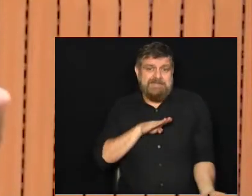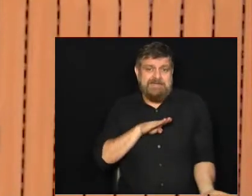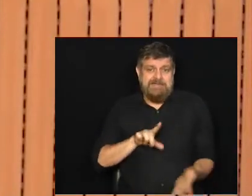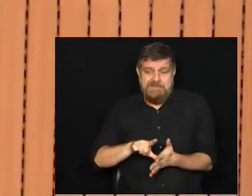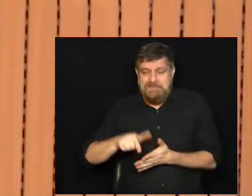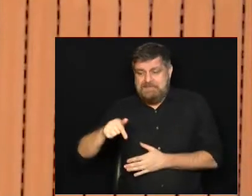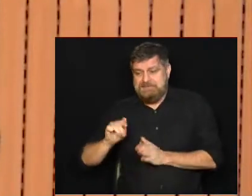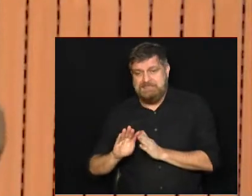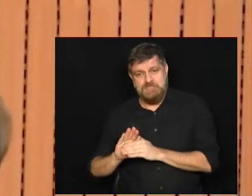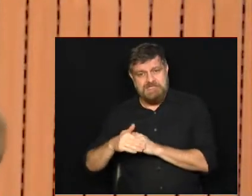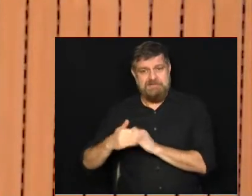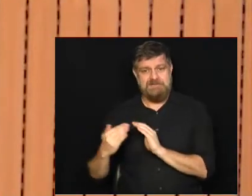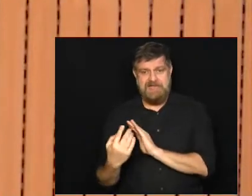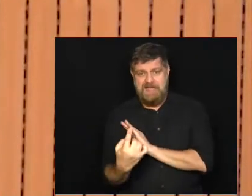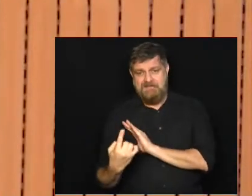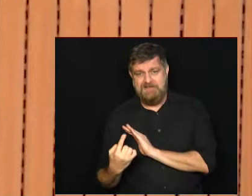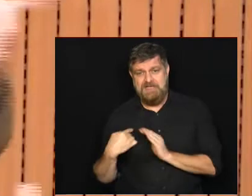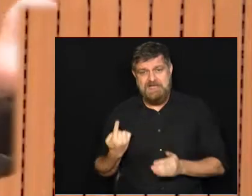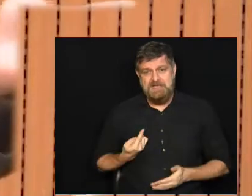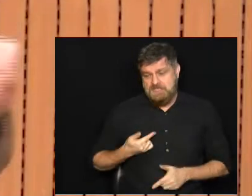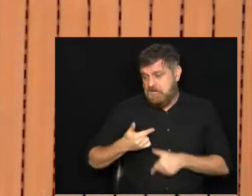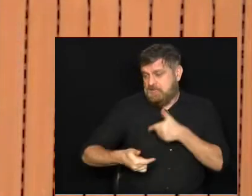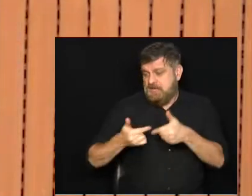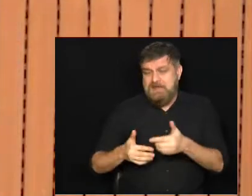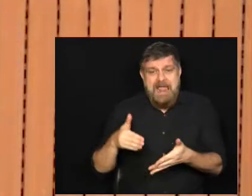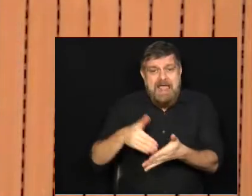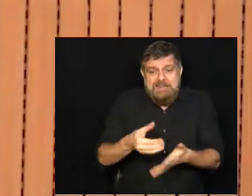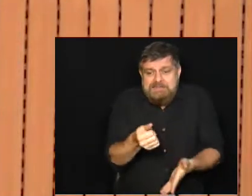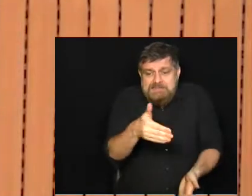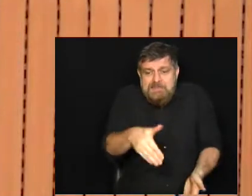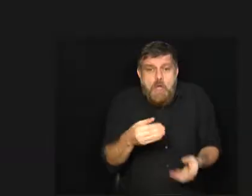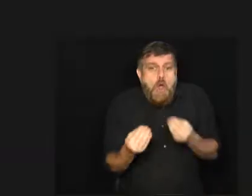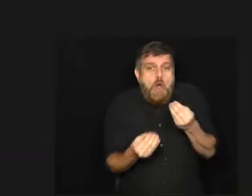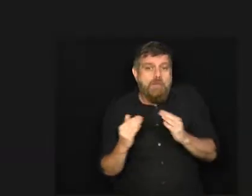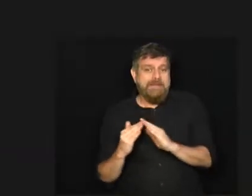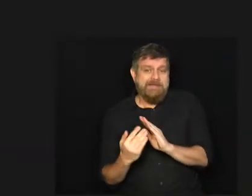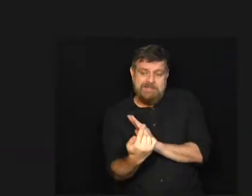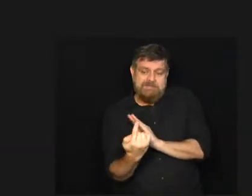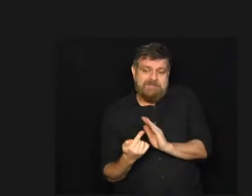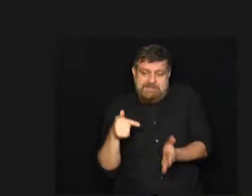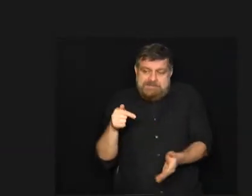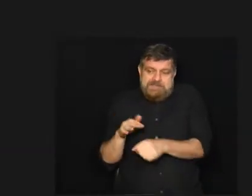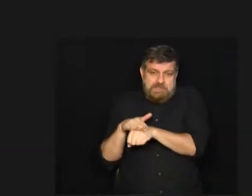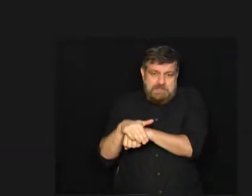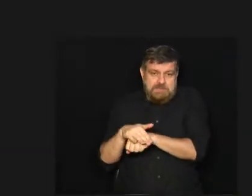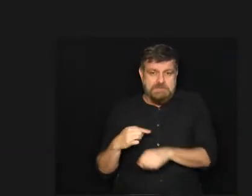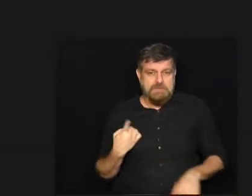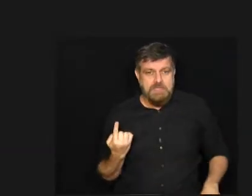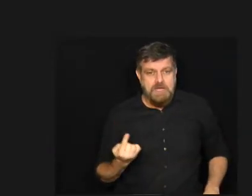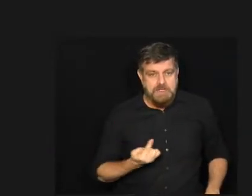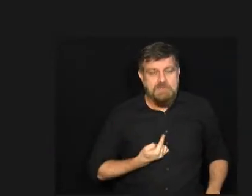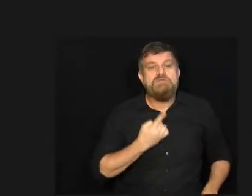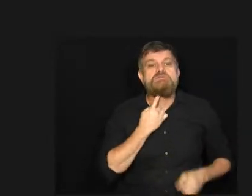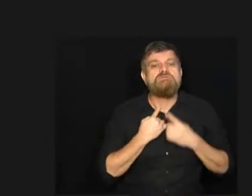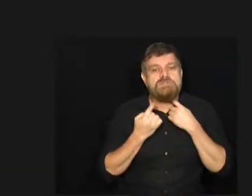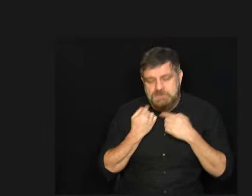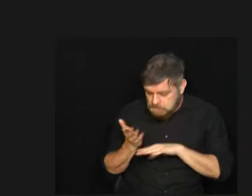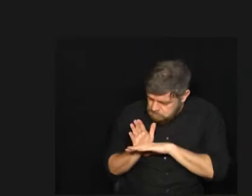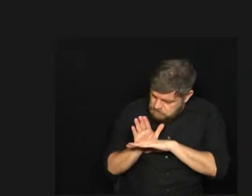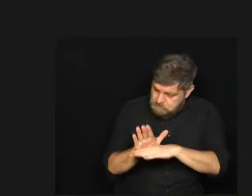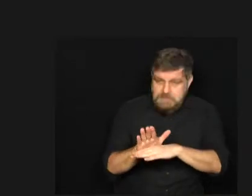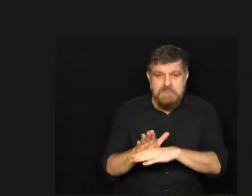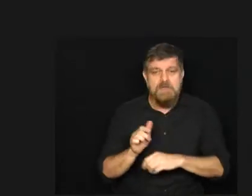casa. Nós estamos saindo 6, 6 e meia, e como que vai chegar às 7 horas em casa? É que assim, a gente está à disposição, acho muito pertinente